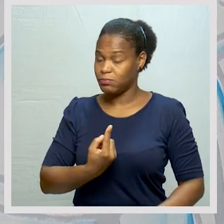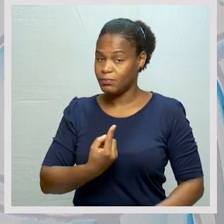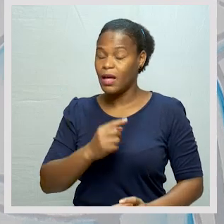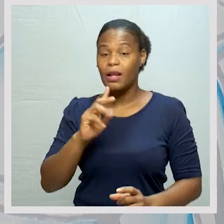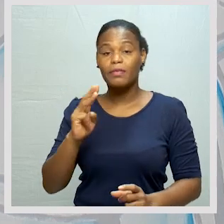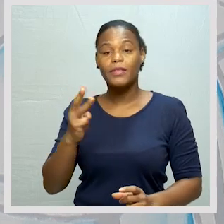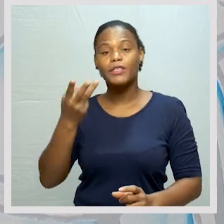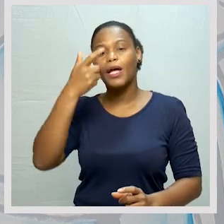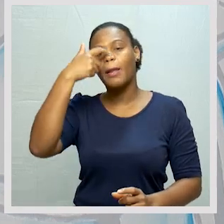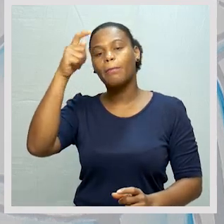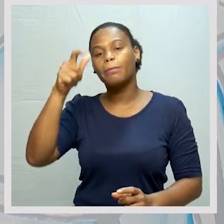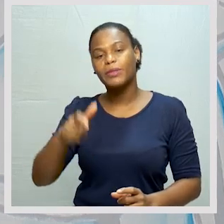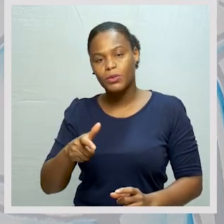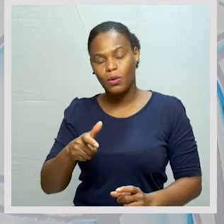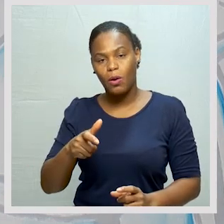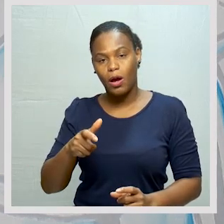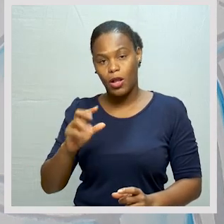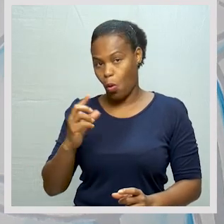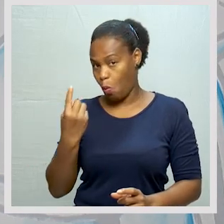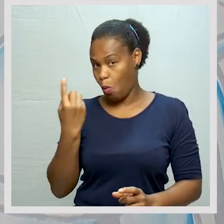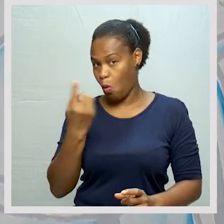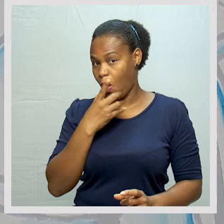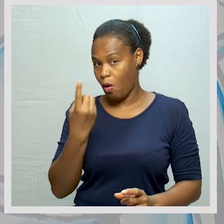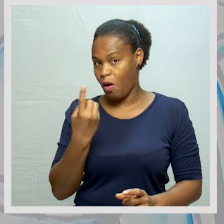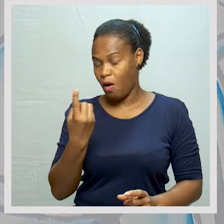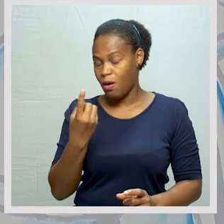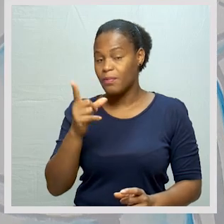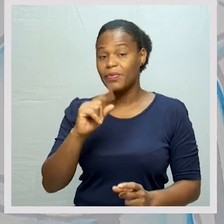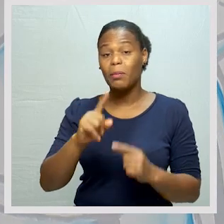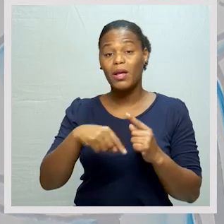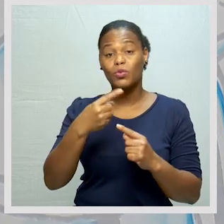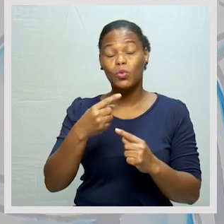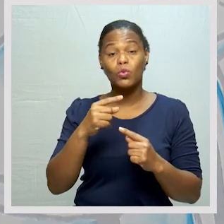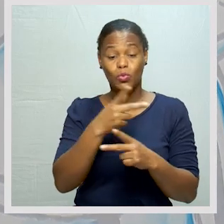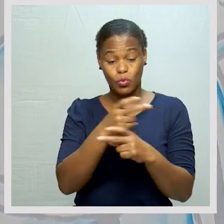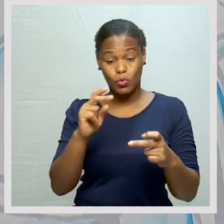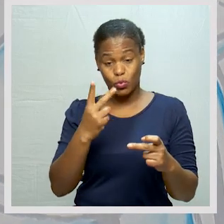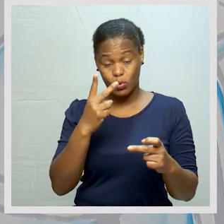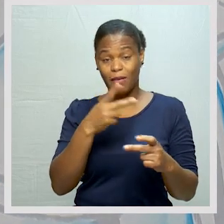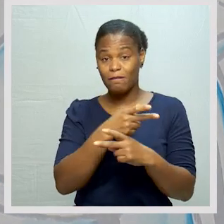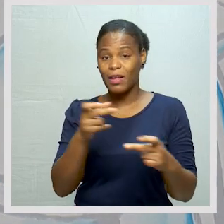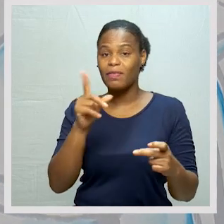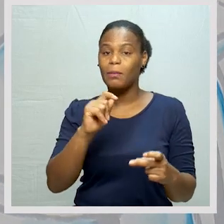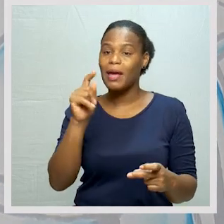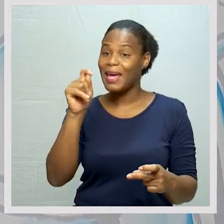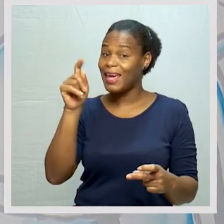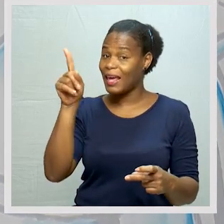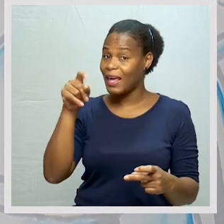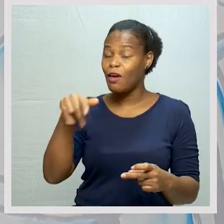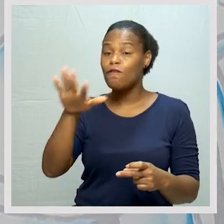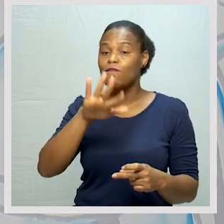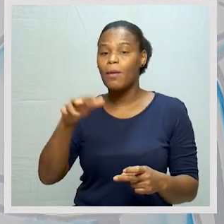do singular. E na segunda frase também é, que é também uma forma verbal do verbo